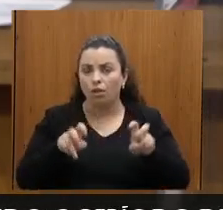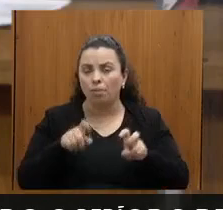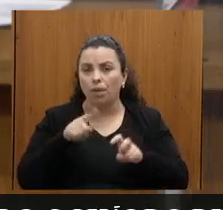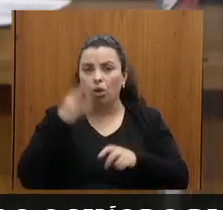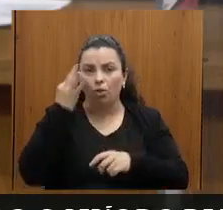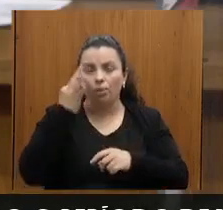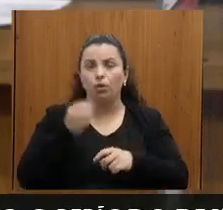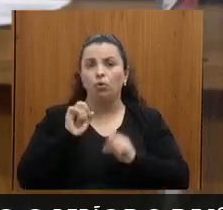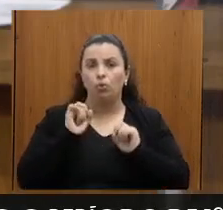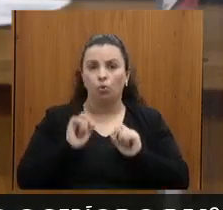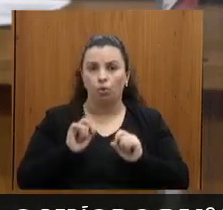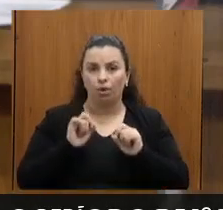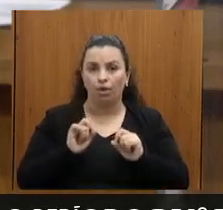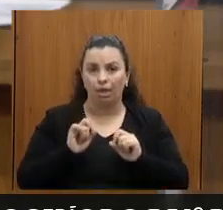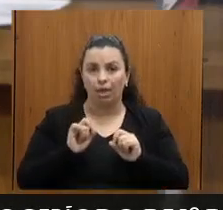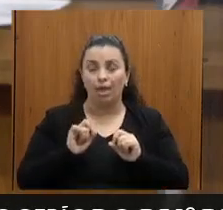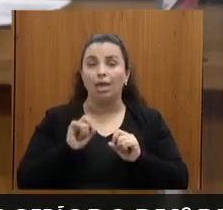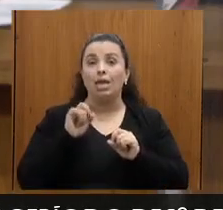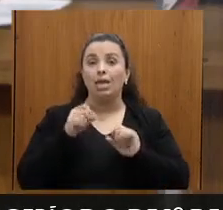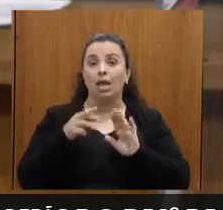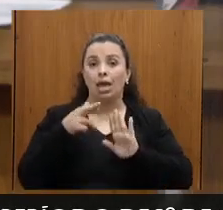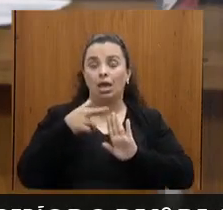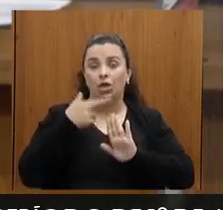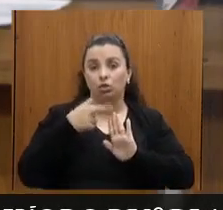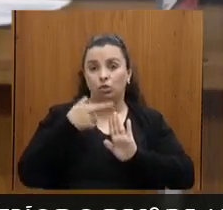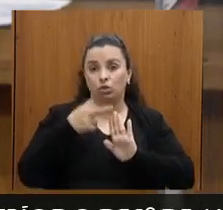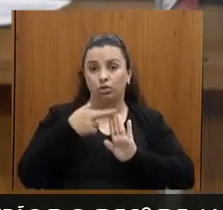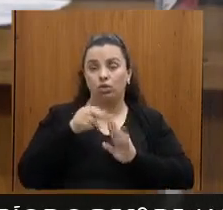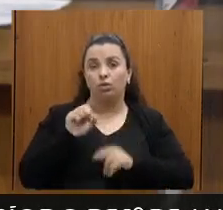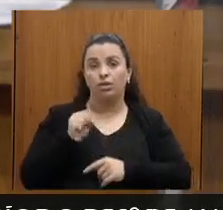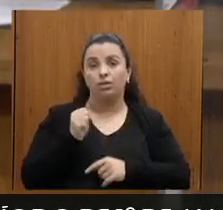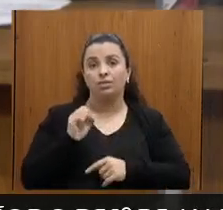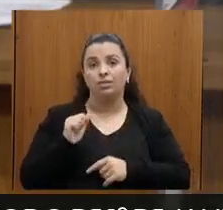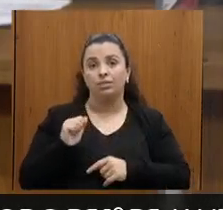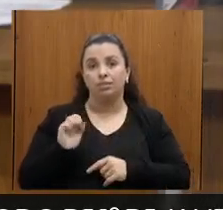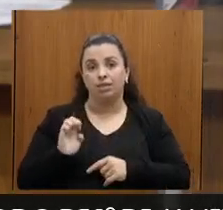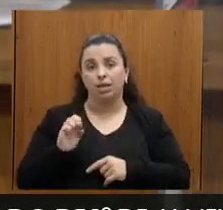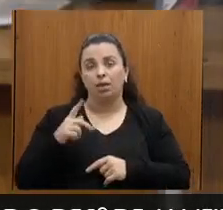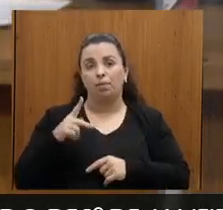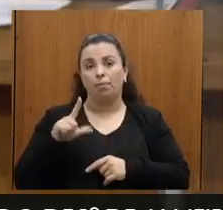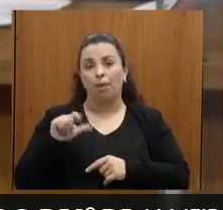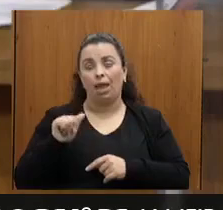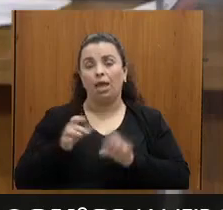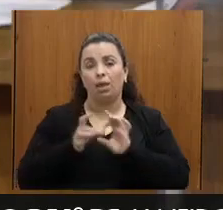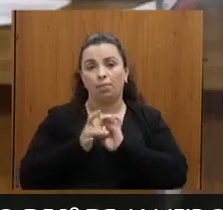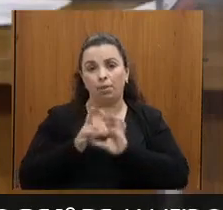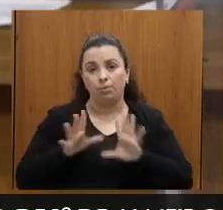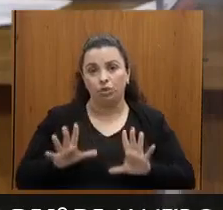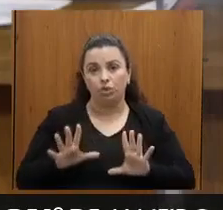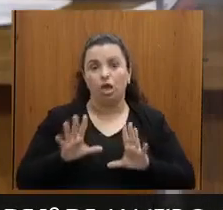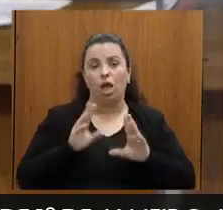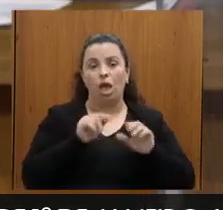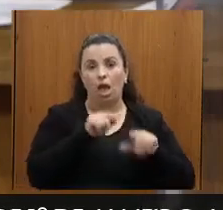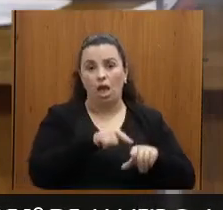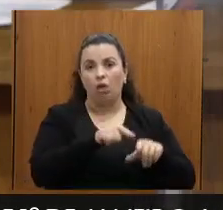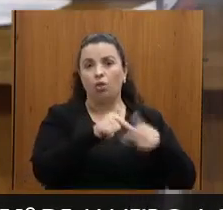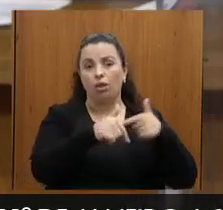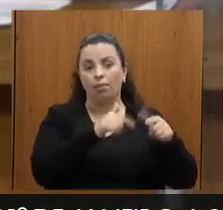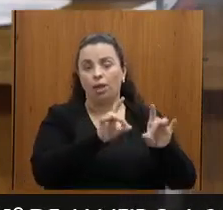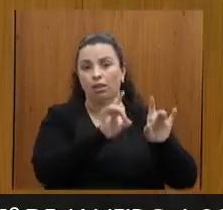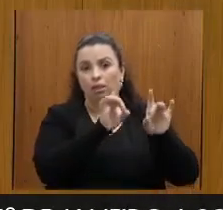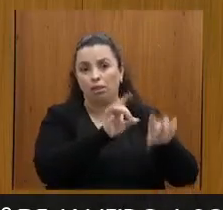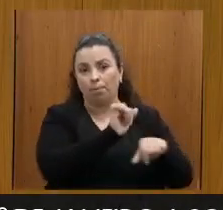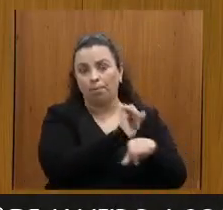CEPLAG, já de muitos anos, que permitia este afastamento para entidades sindicais nacionais, entidades, federações,